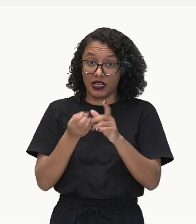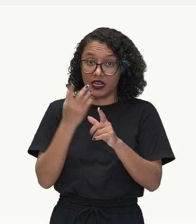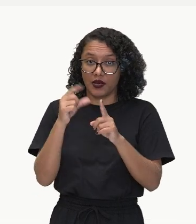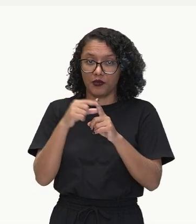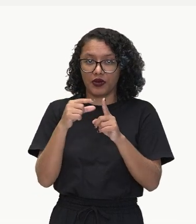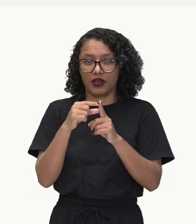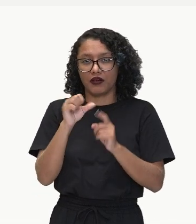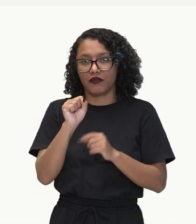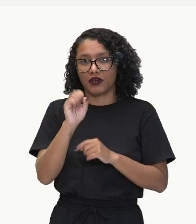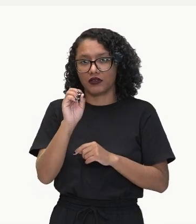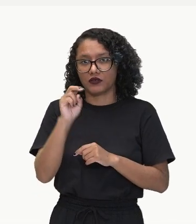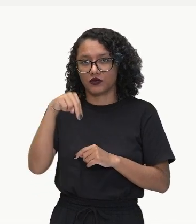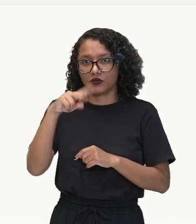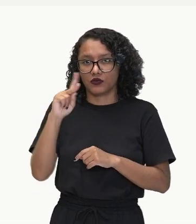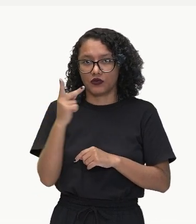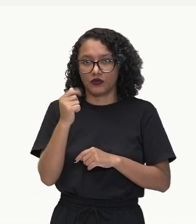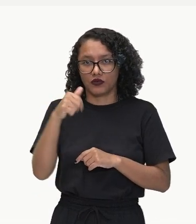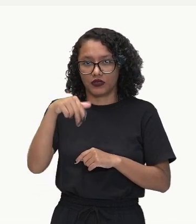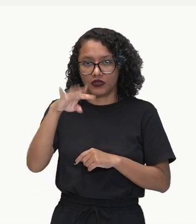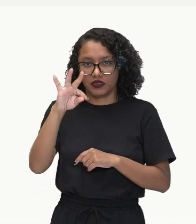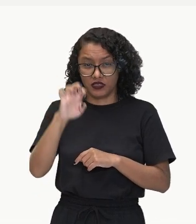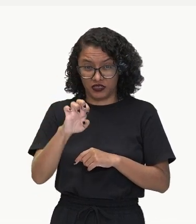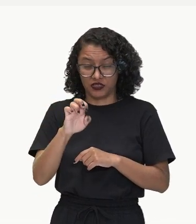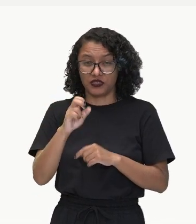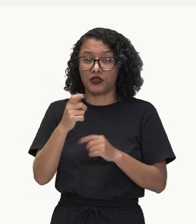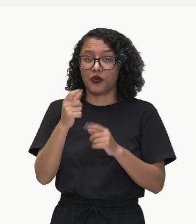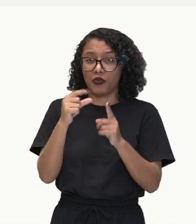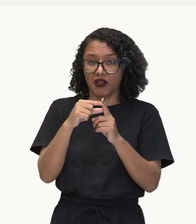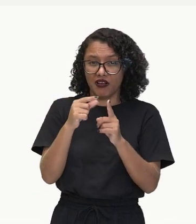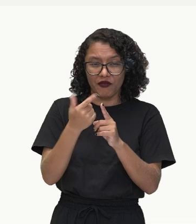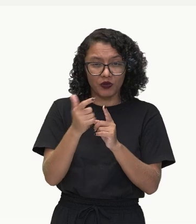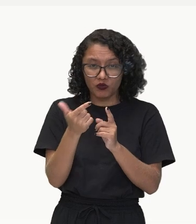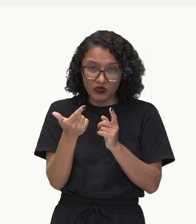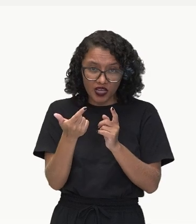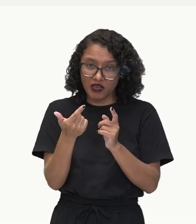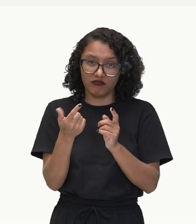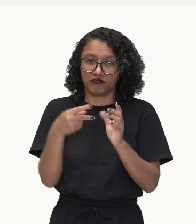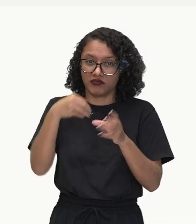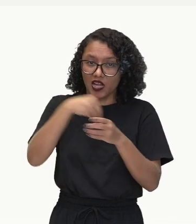não existe, né? Então, notem aí que esse processo, o processo de